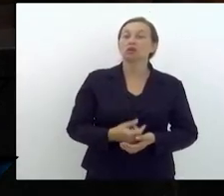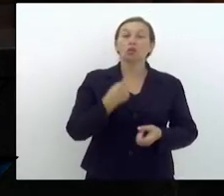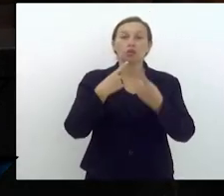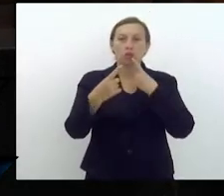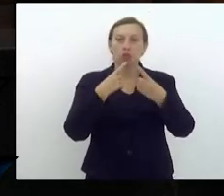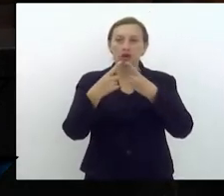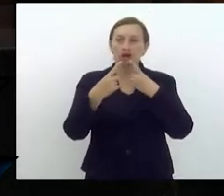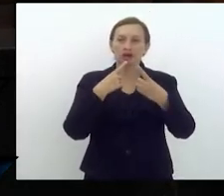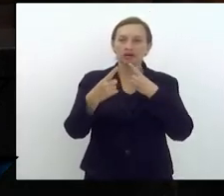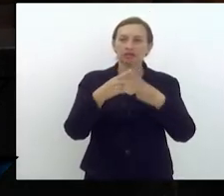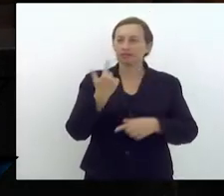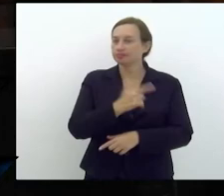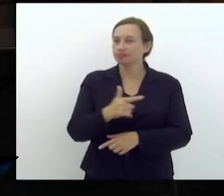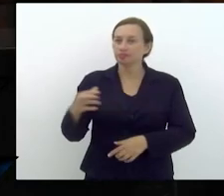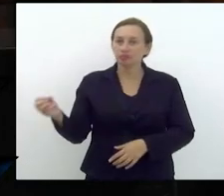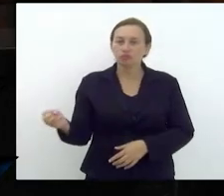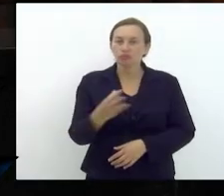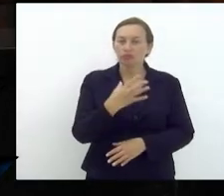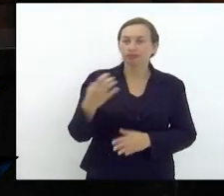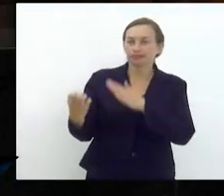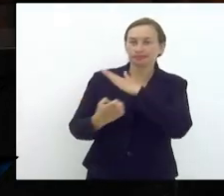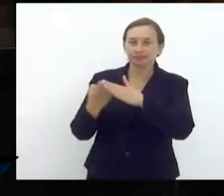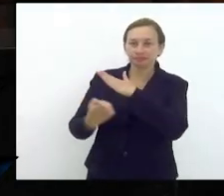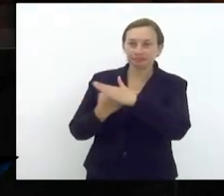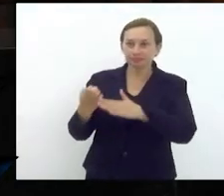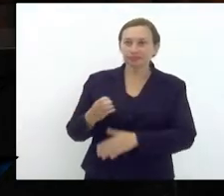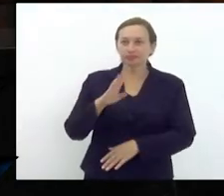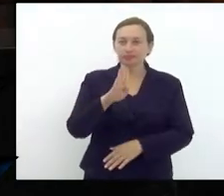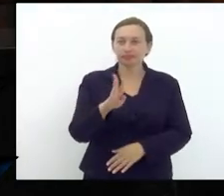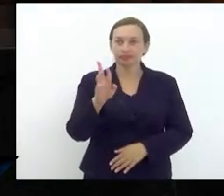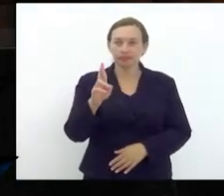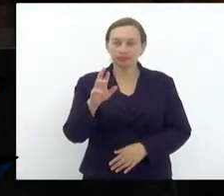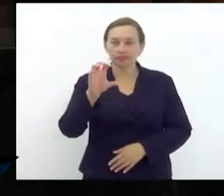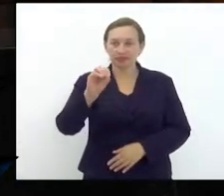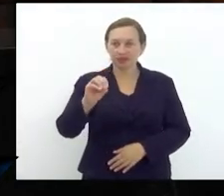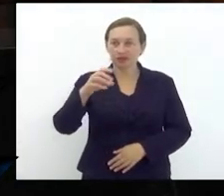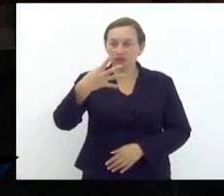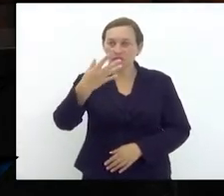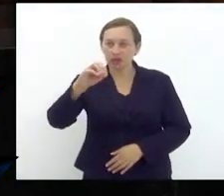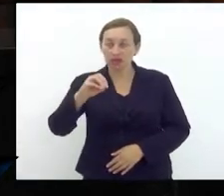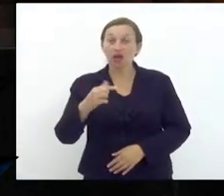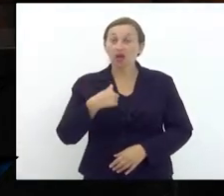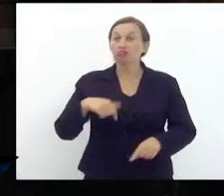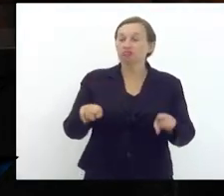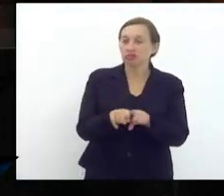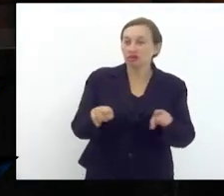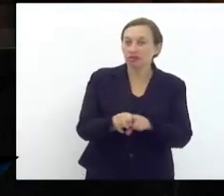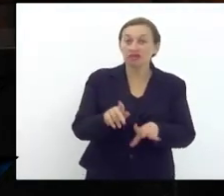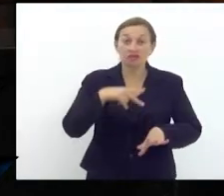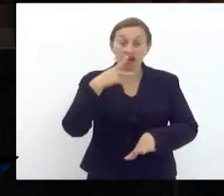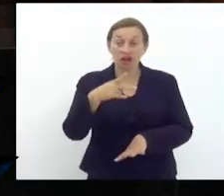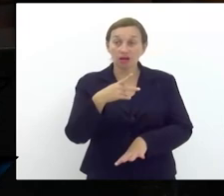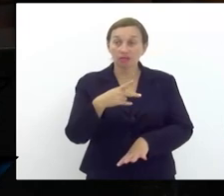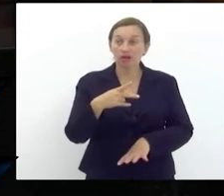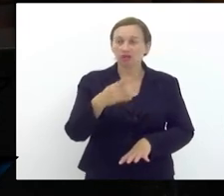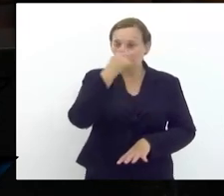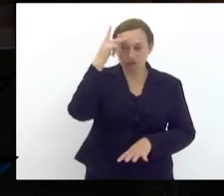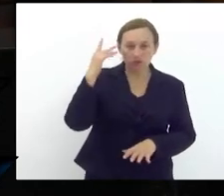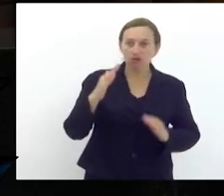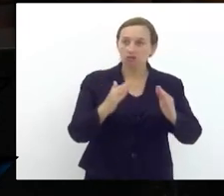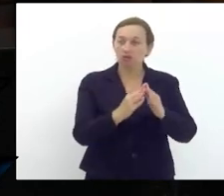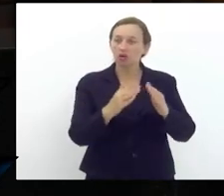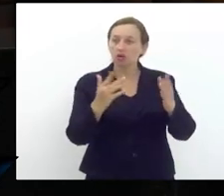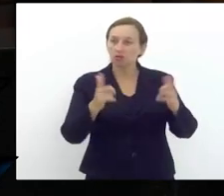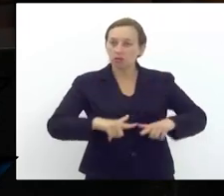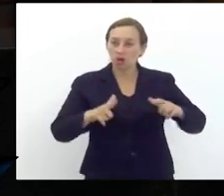discussão enquanto não tiver uma nova concessionária nessa br-040 eu vou também garantir a esses moradores que se quiserem demolir